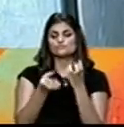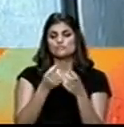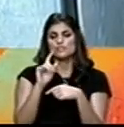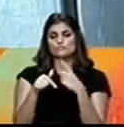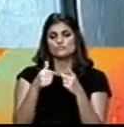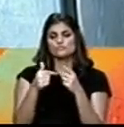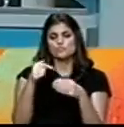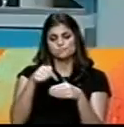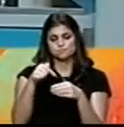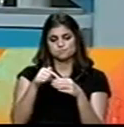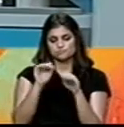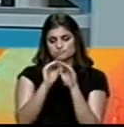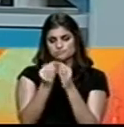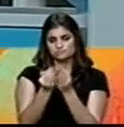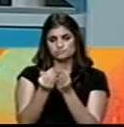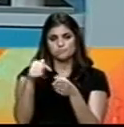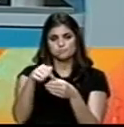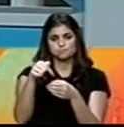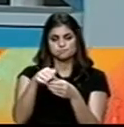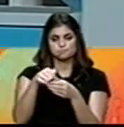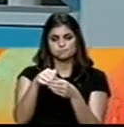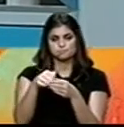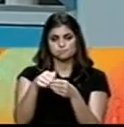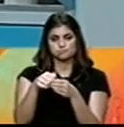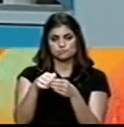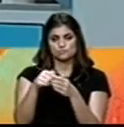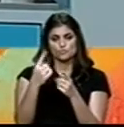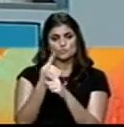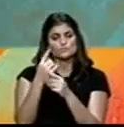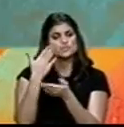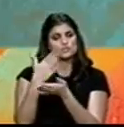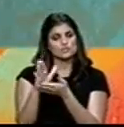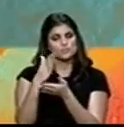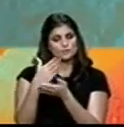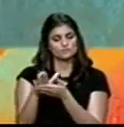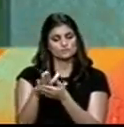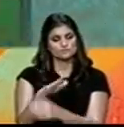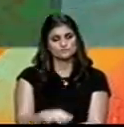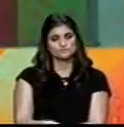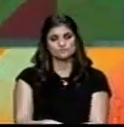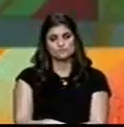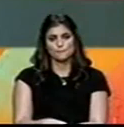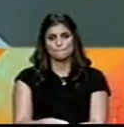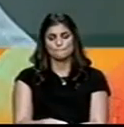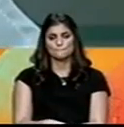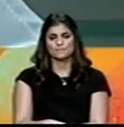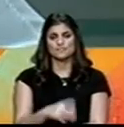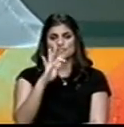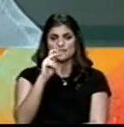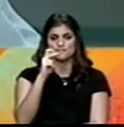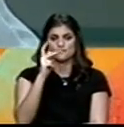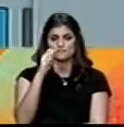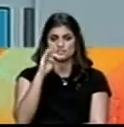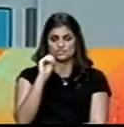vamos recheá-las com o restante recheio aqui das favas. Que eu